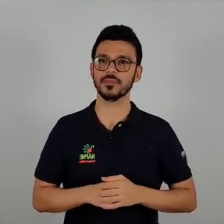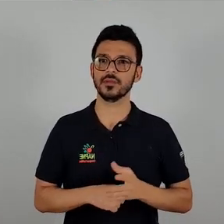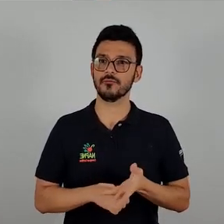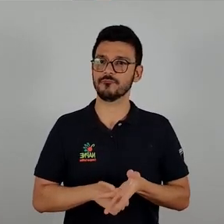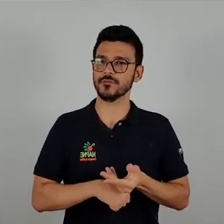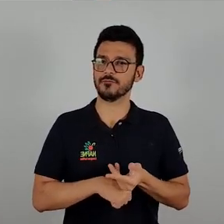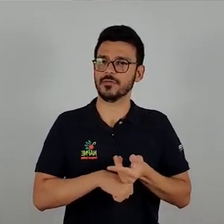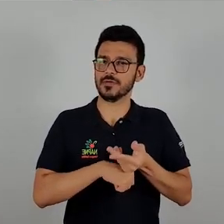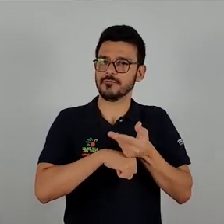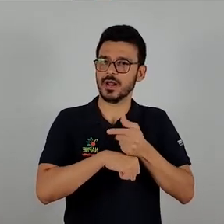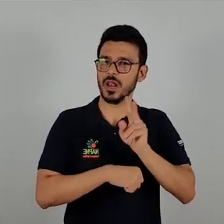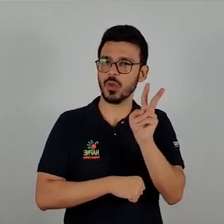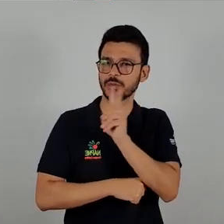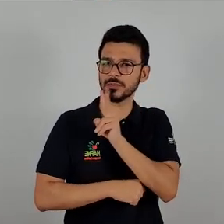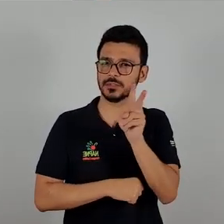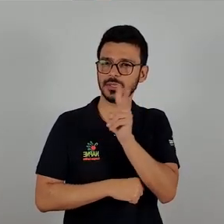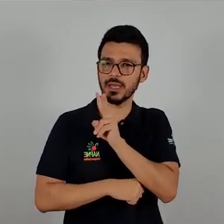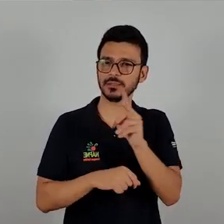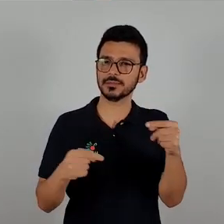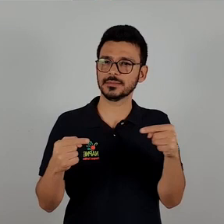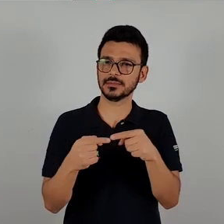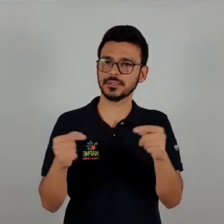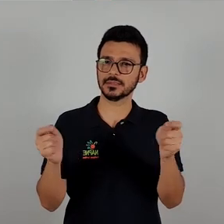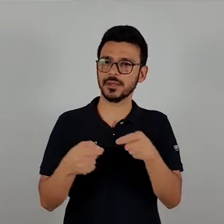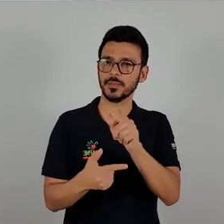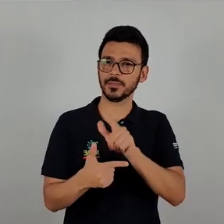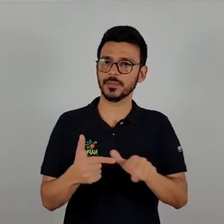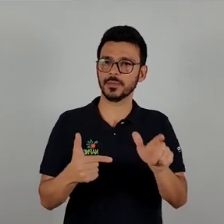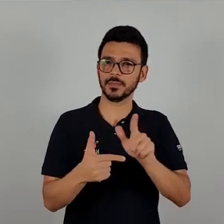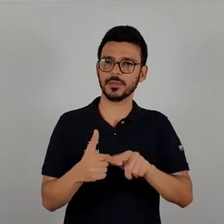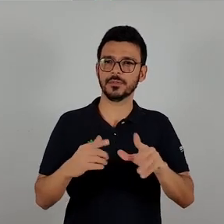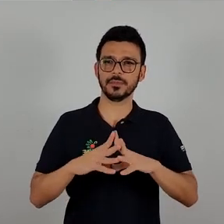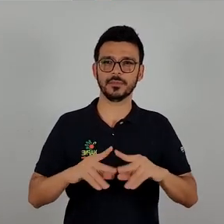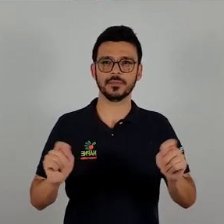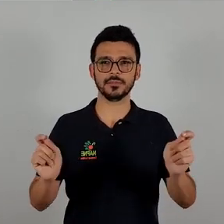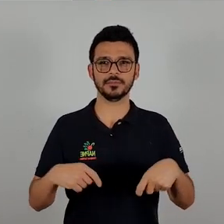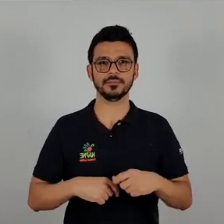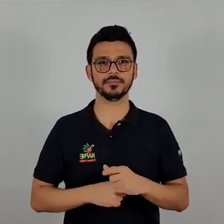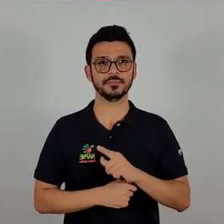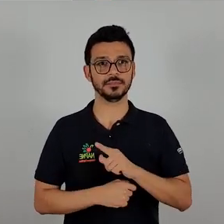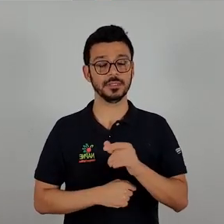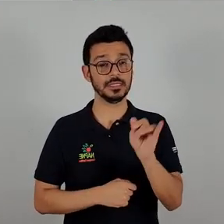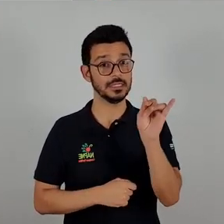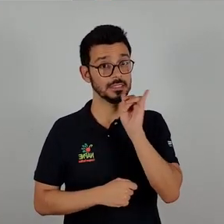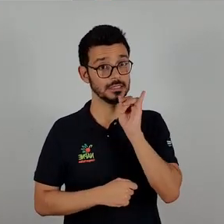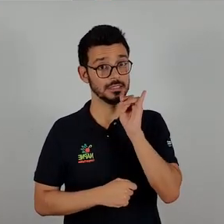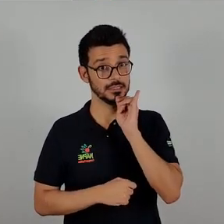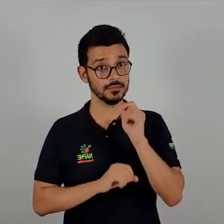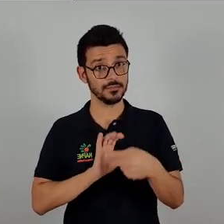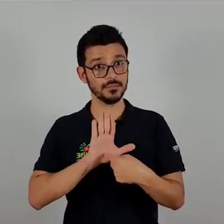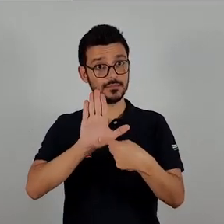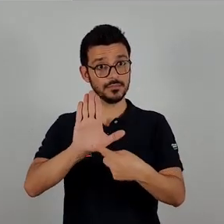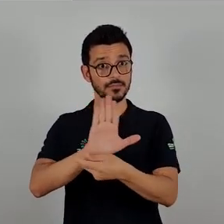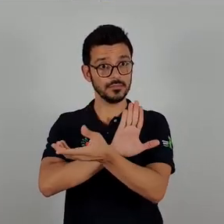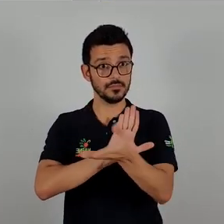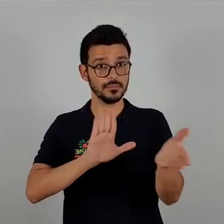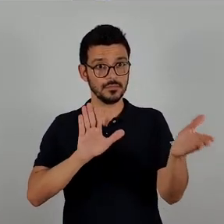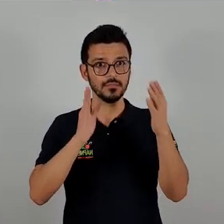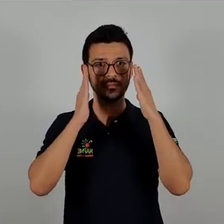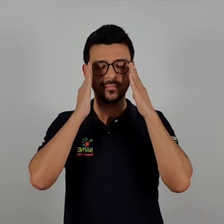Conheçam para viver. Sabedoria é conhecimento. Ser médico veterinário integrativo é amar e ser amado, fazer